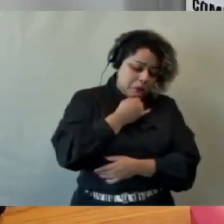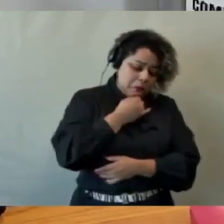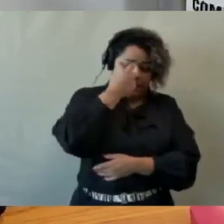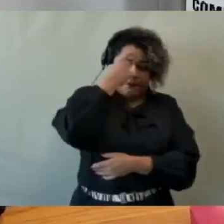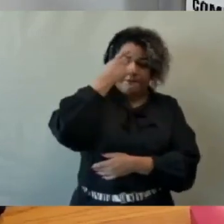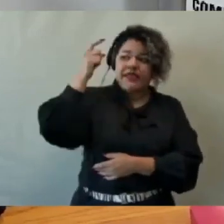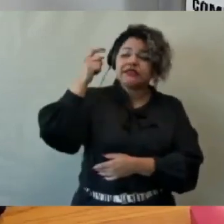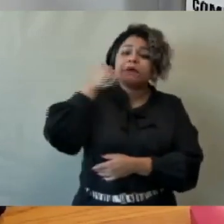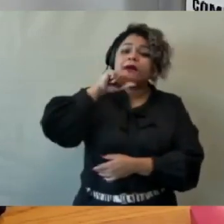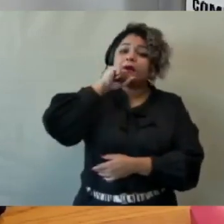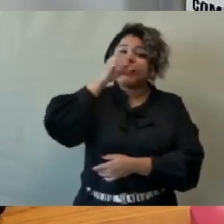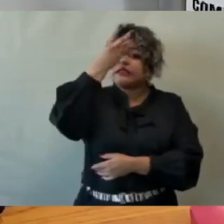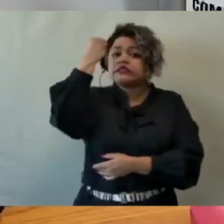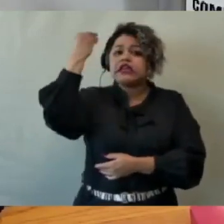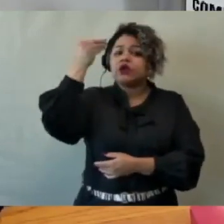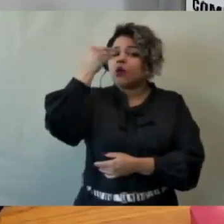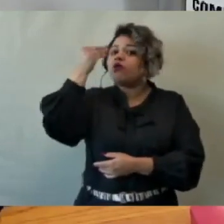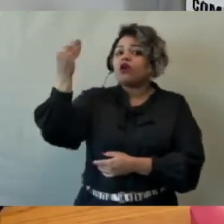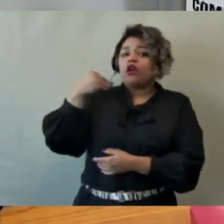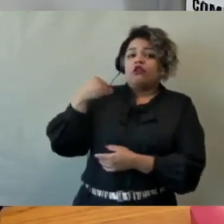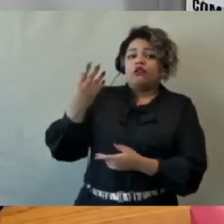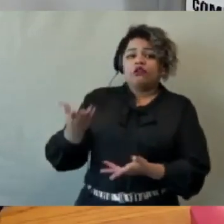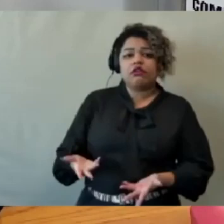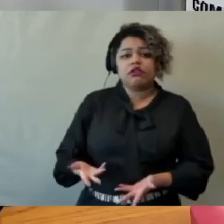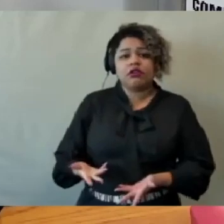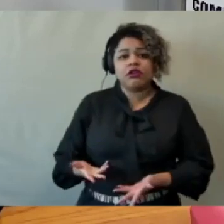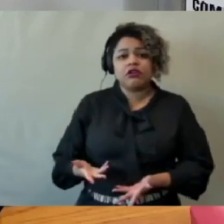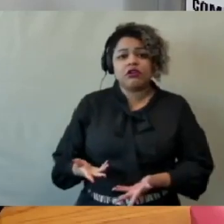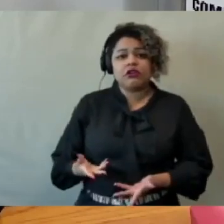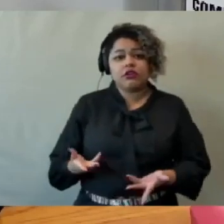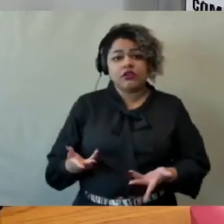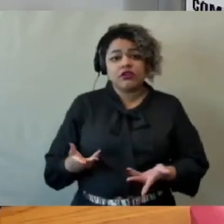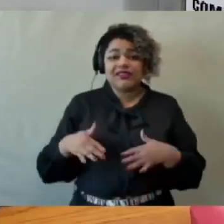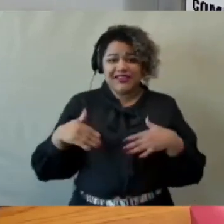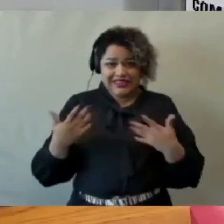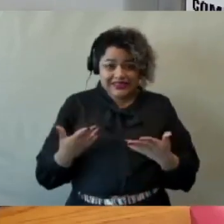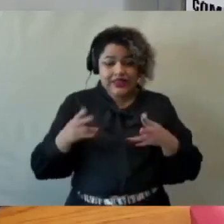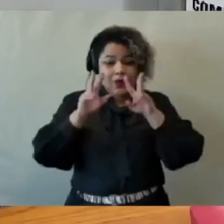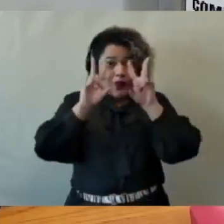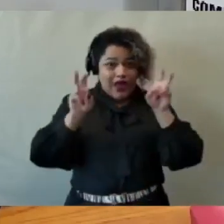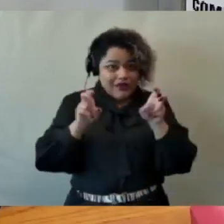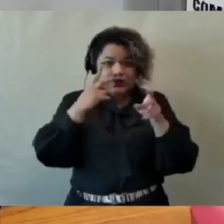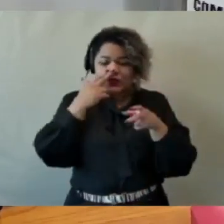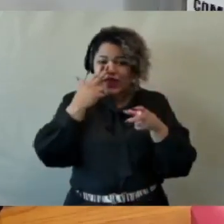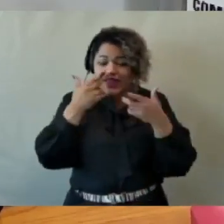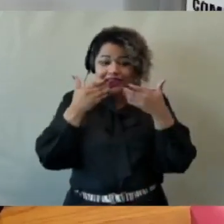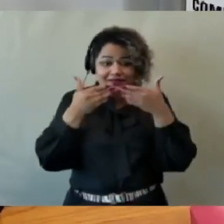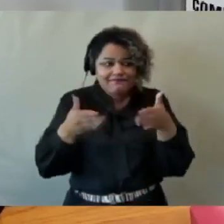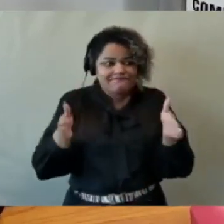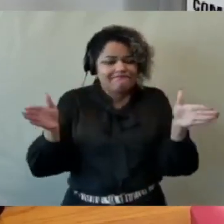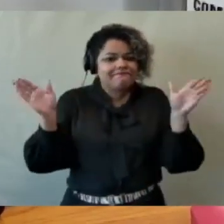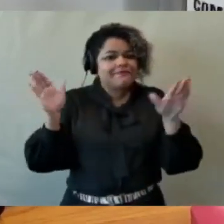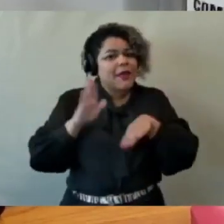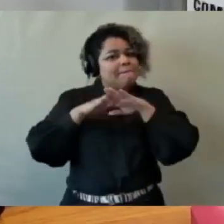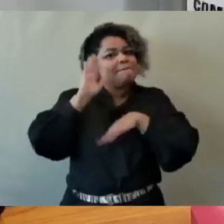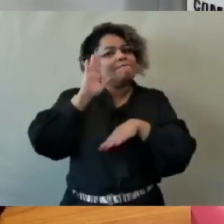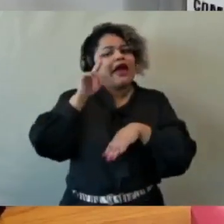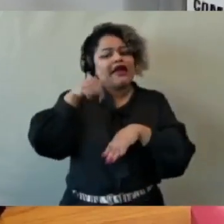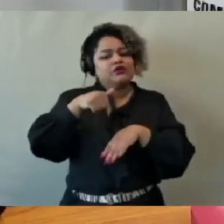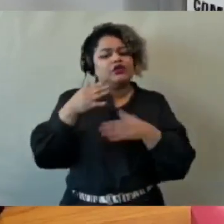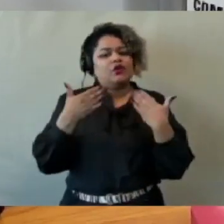Então, o assunto é muito mais amplo, né, do que aquilo que a gente conversa aqui nessa comissão. E acho